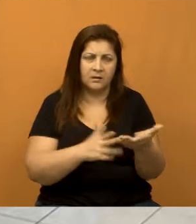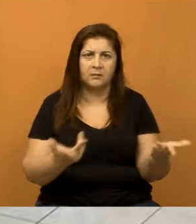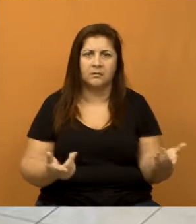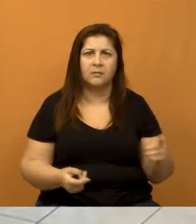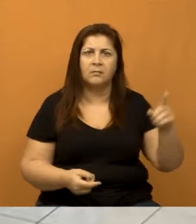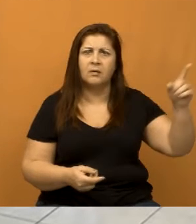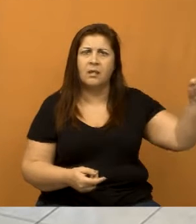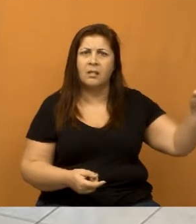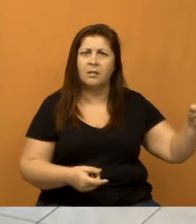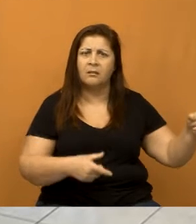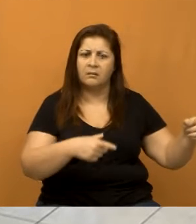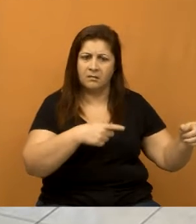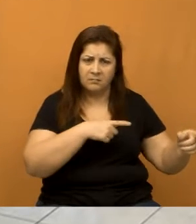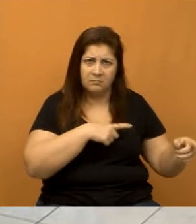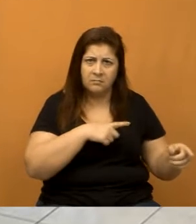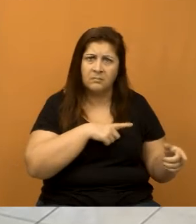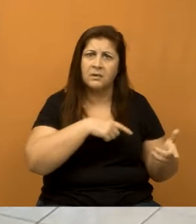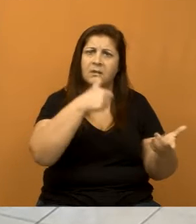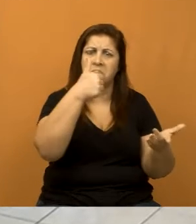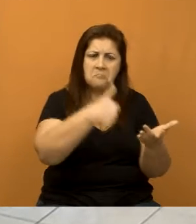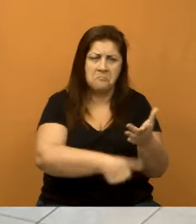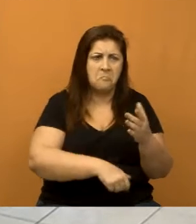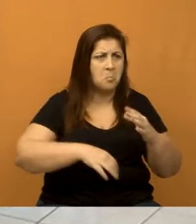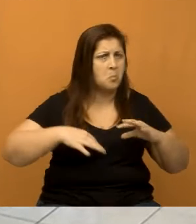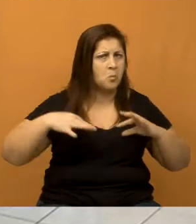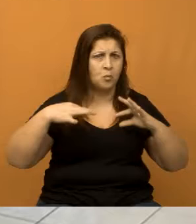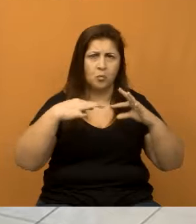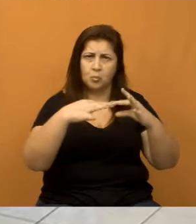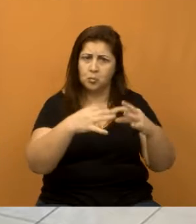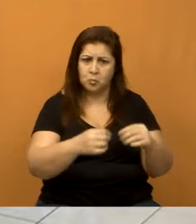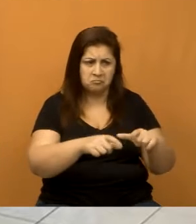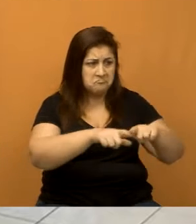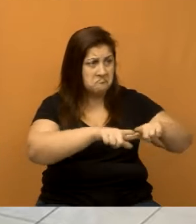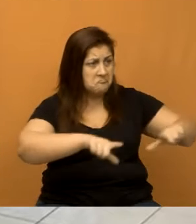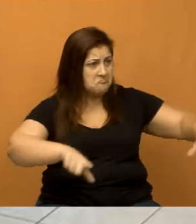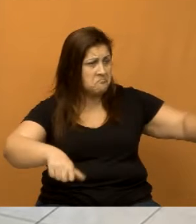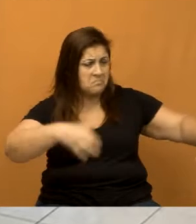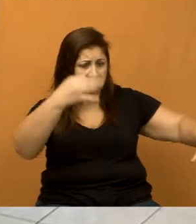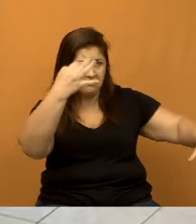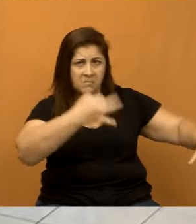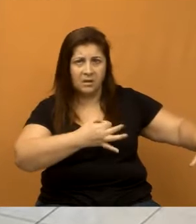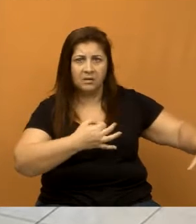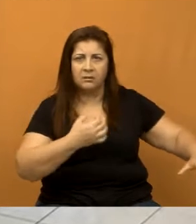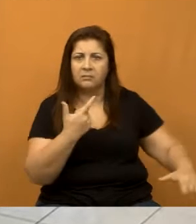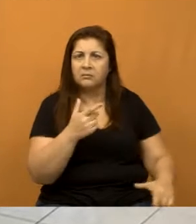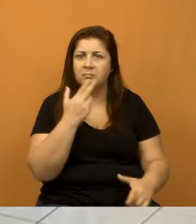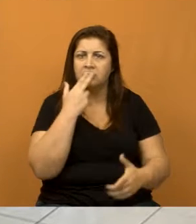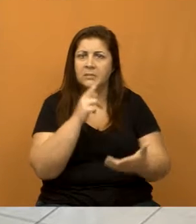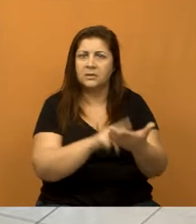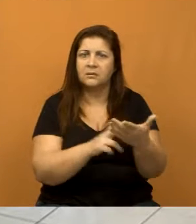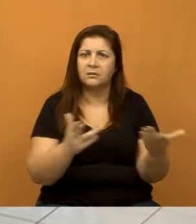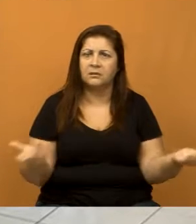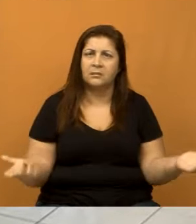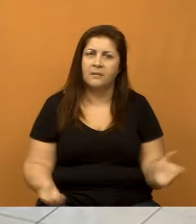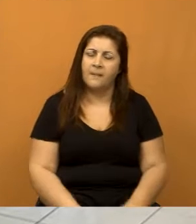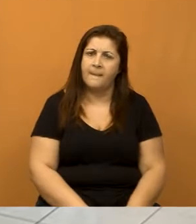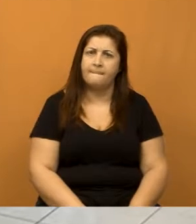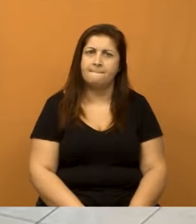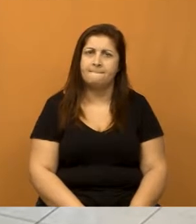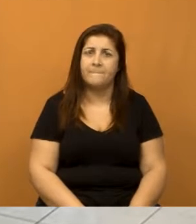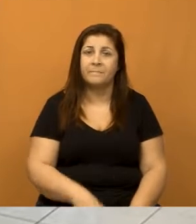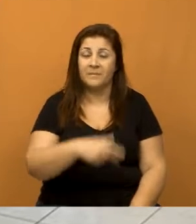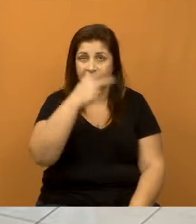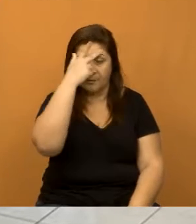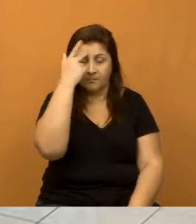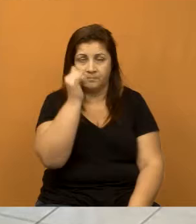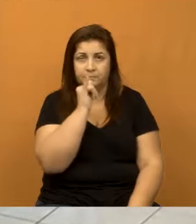dos Sinos é um bairro regularizado, que tem toda a infraestrutura adequada e não recebe correspondência. Morador,